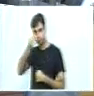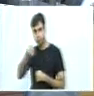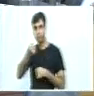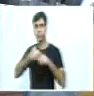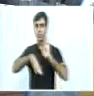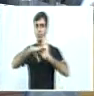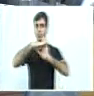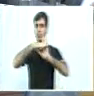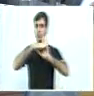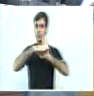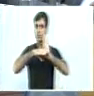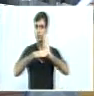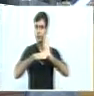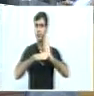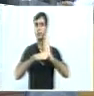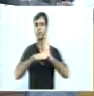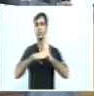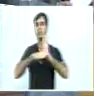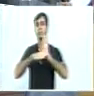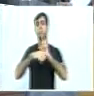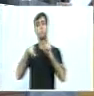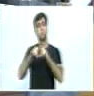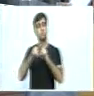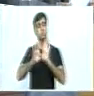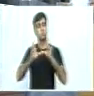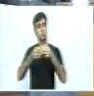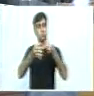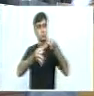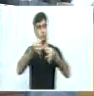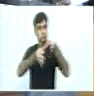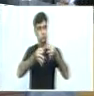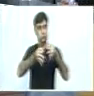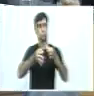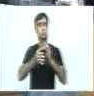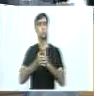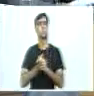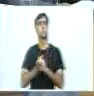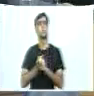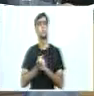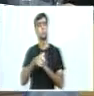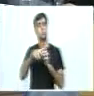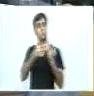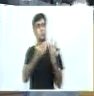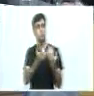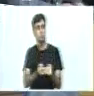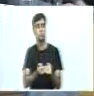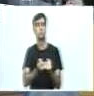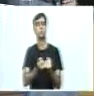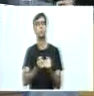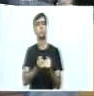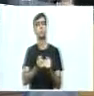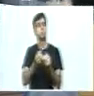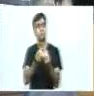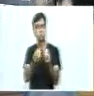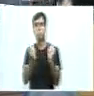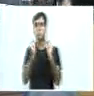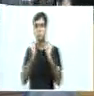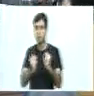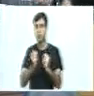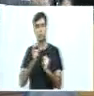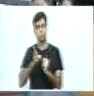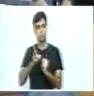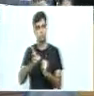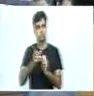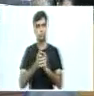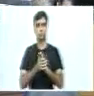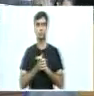que especifica. A Comissão de Constituição e Justiça resolve submeter ao plenário por não contrariar